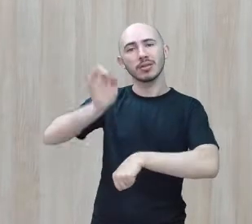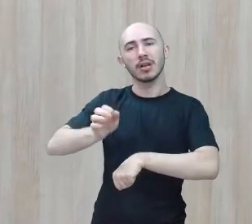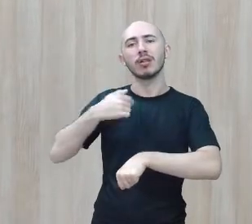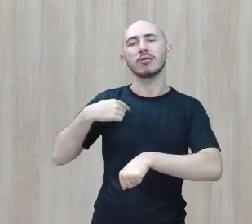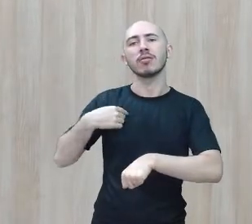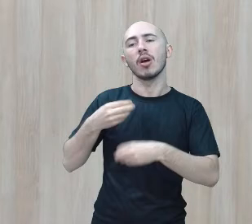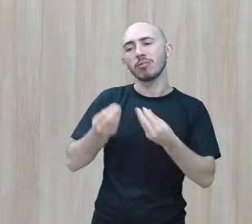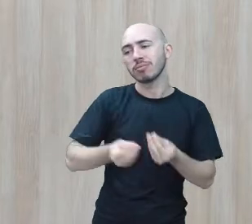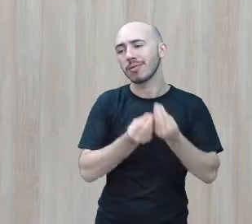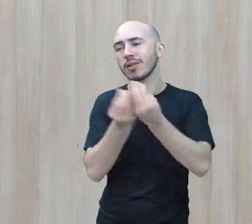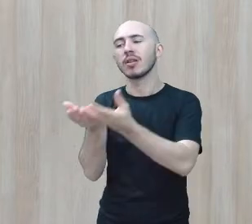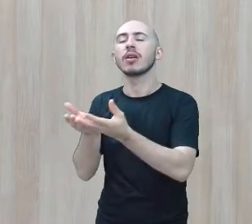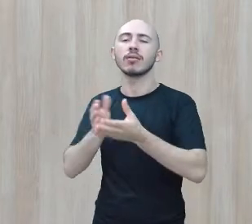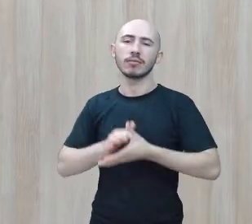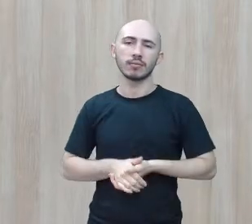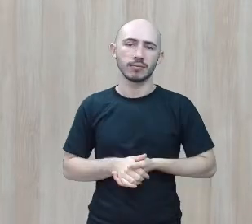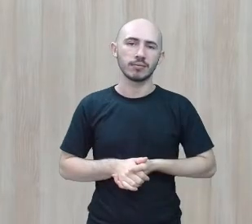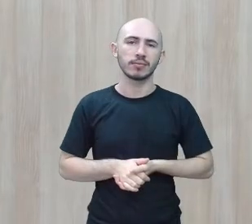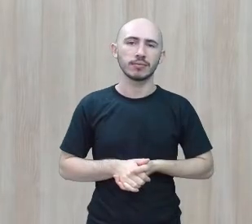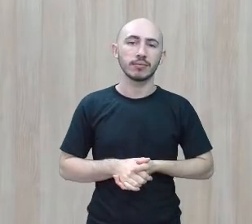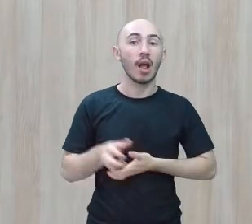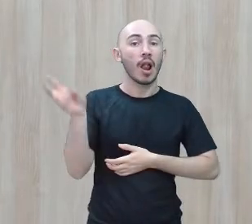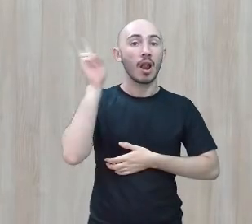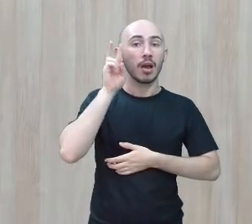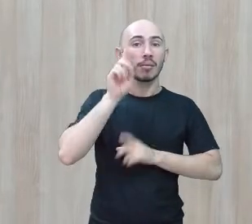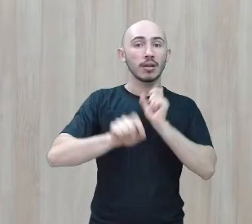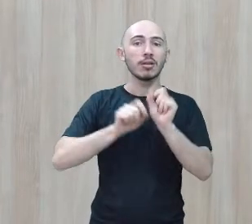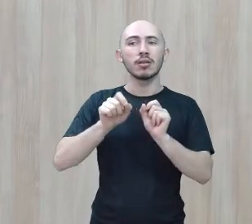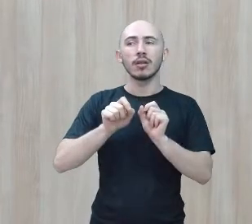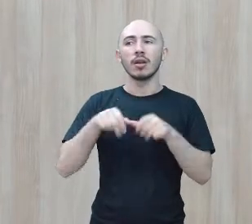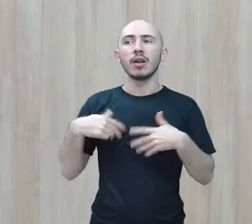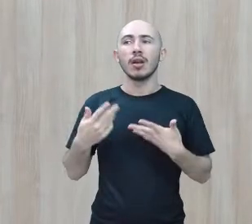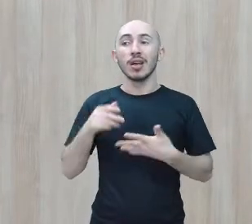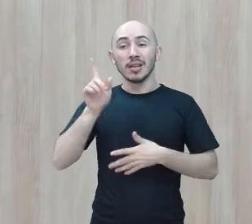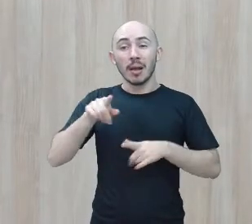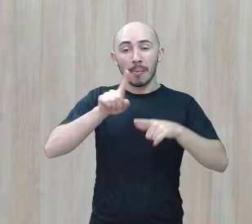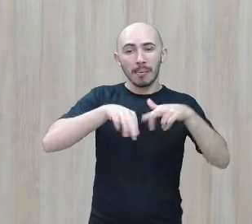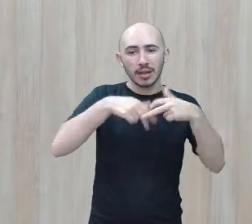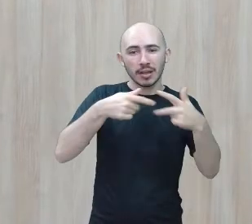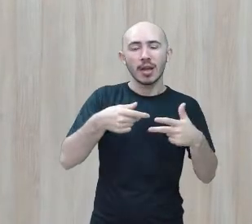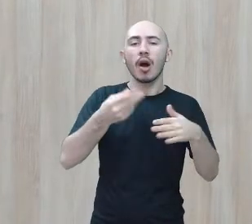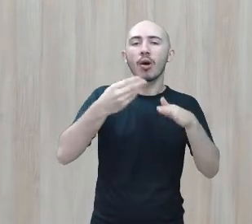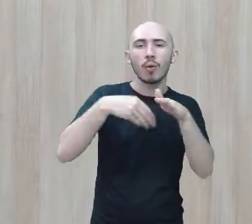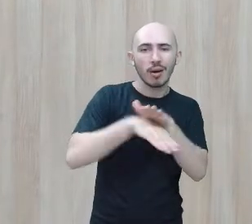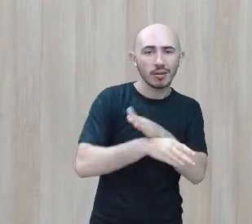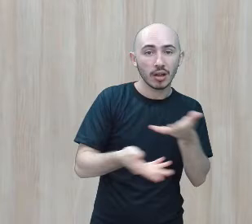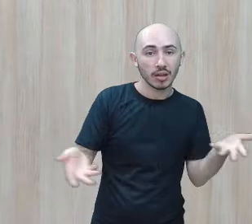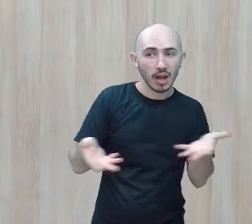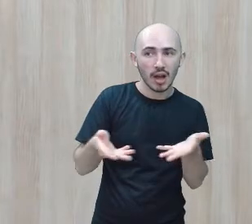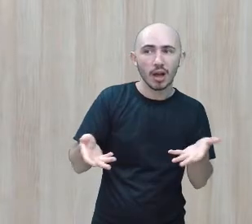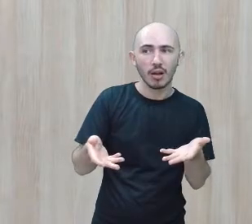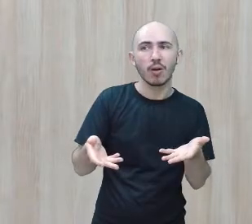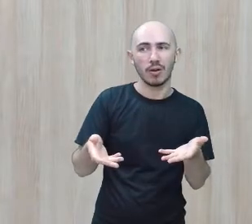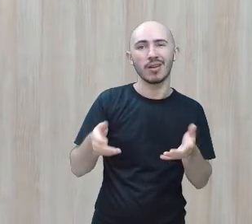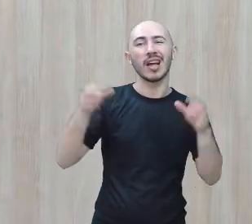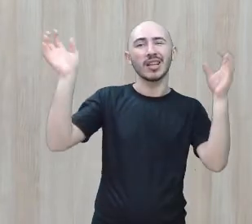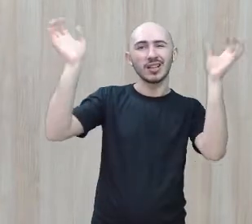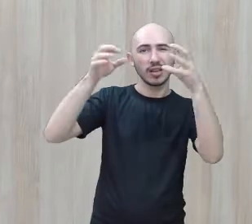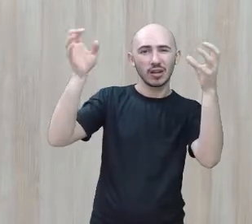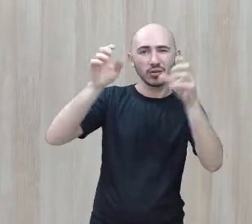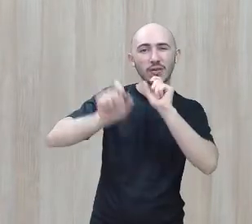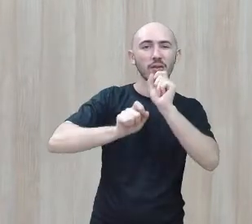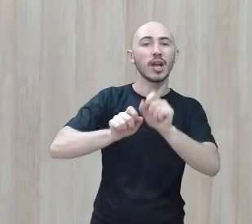e correr para entregar. Né? Lembrando que material armazenado, principalmente nesse período de chuvas, é a questão